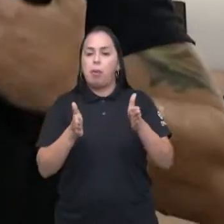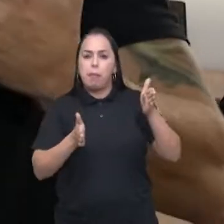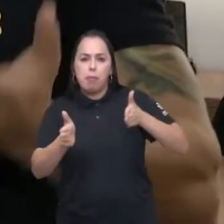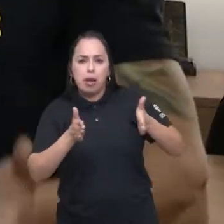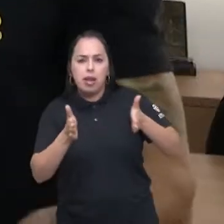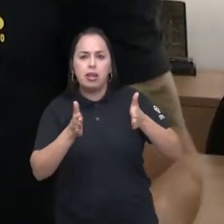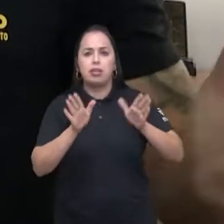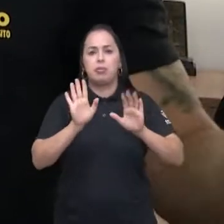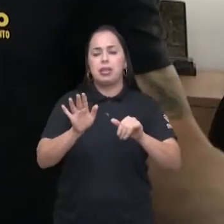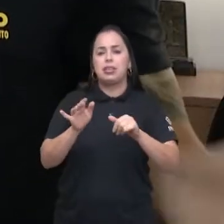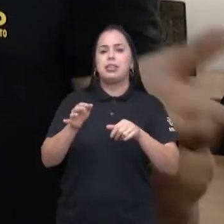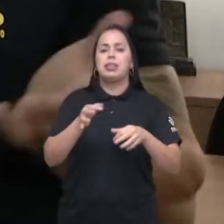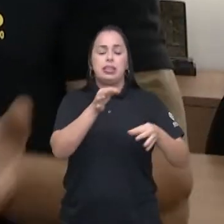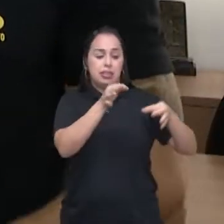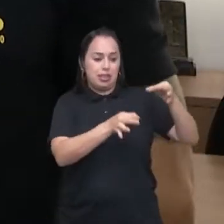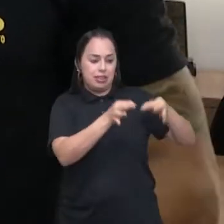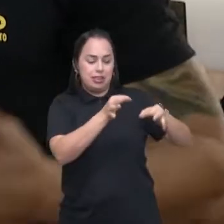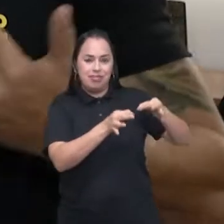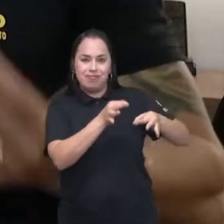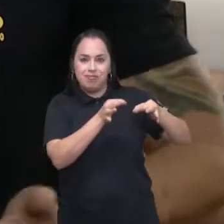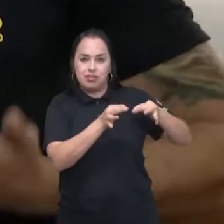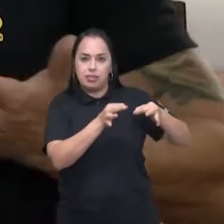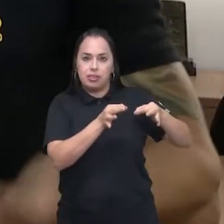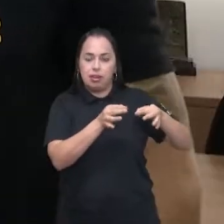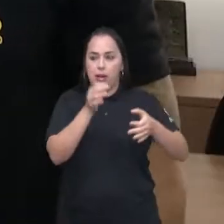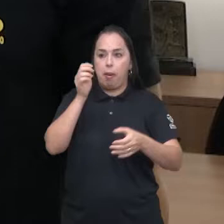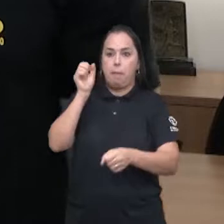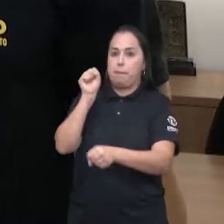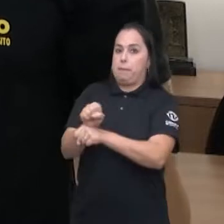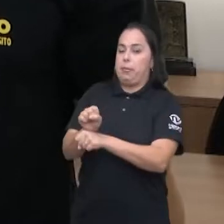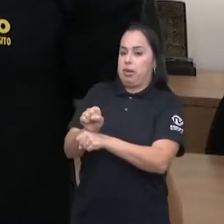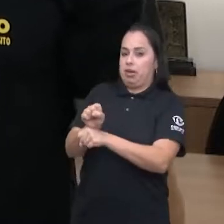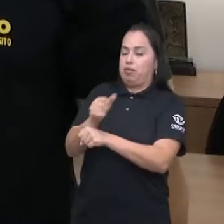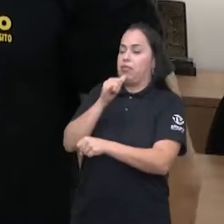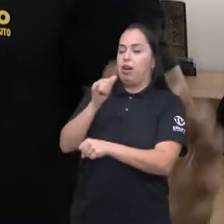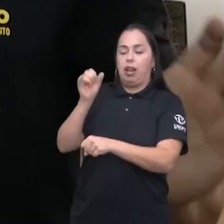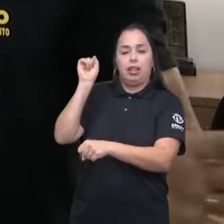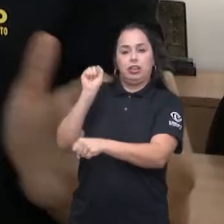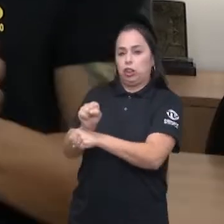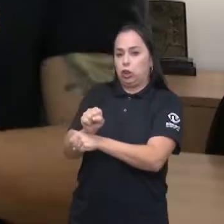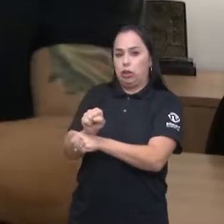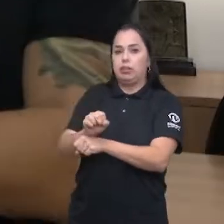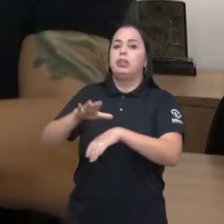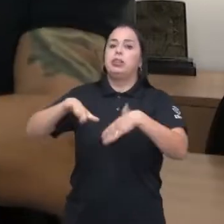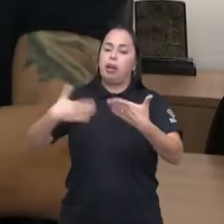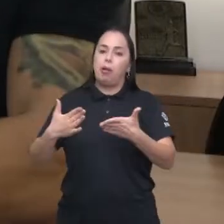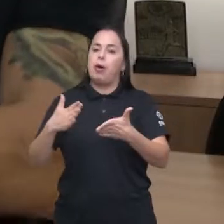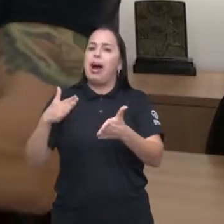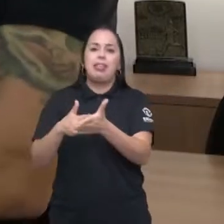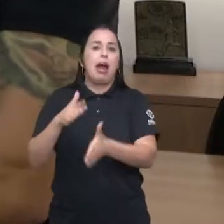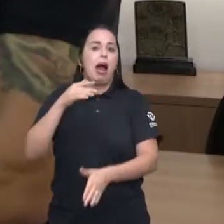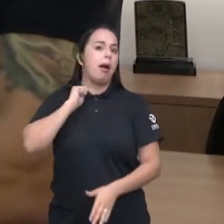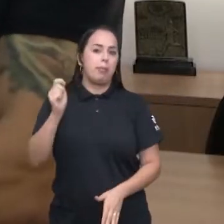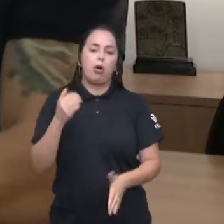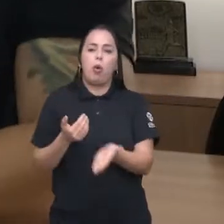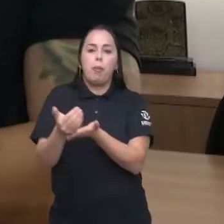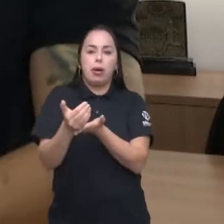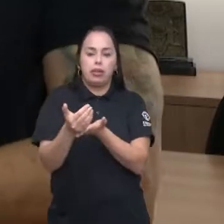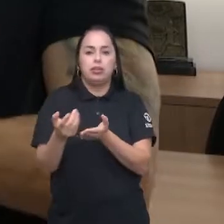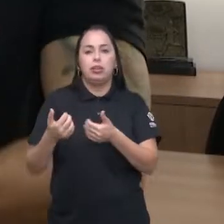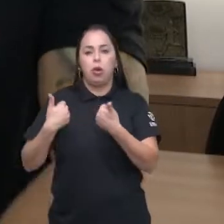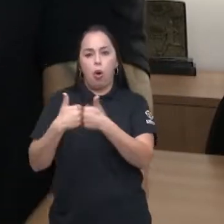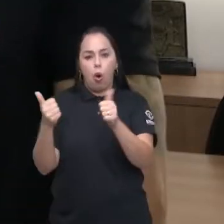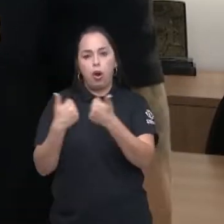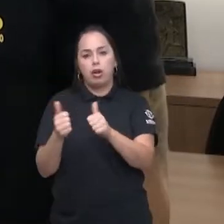que tudo isso são prazos administrativos em algum tipo de intervenção da Justiça A gente acaba perdendo um pouco controle disso mas a princípio não máximo em Abril